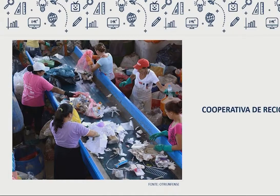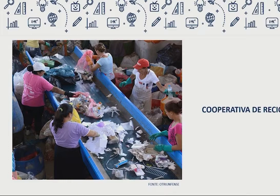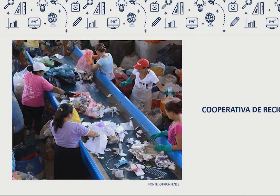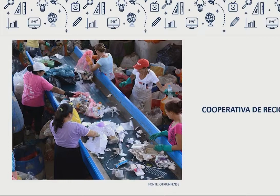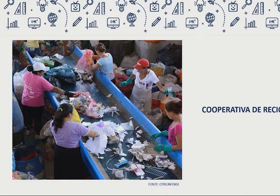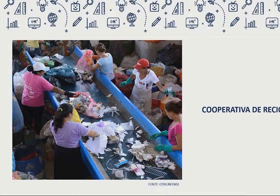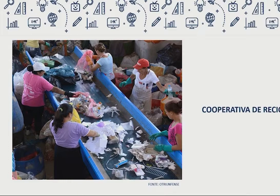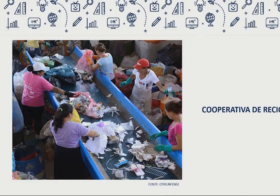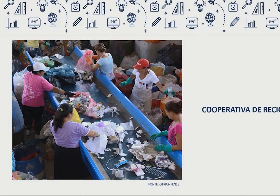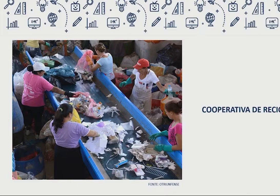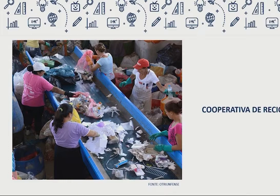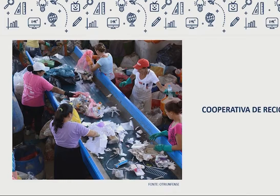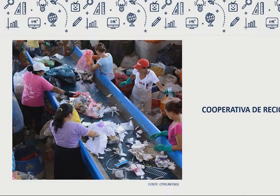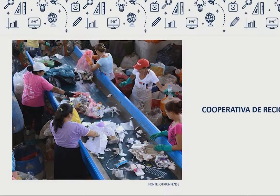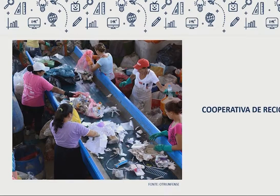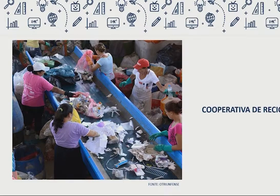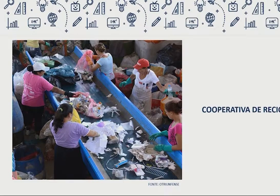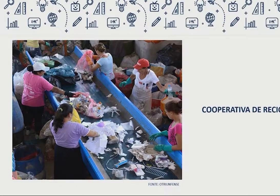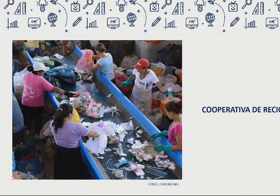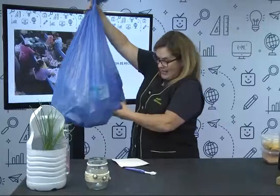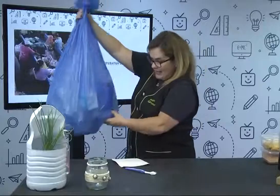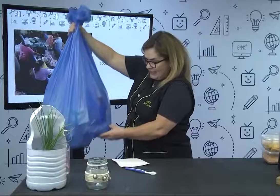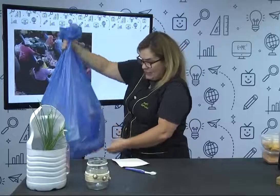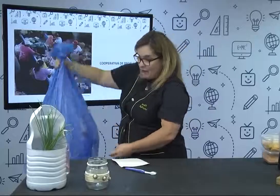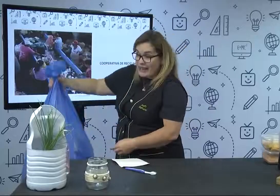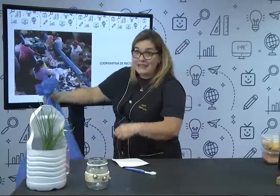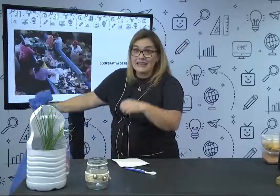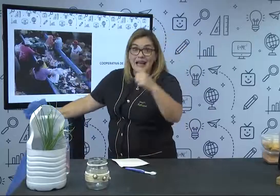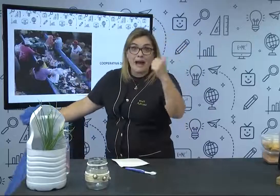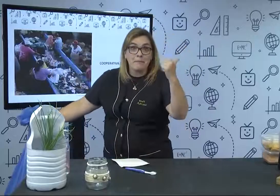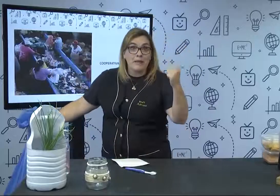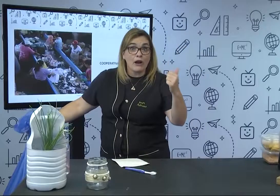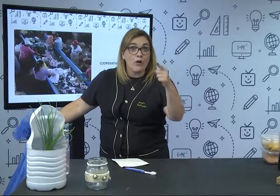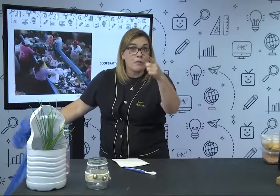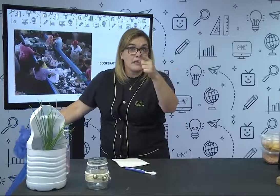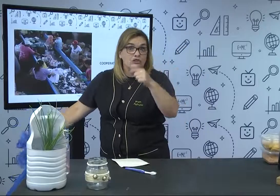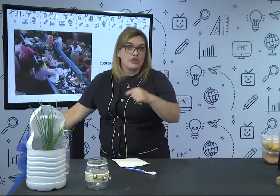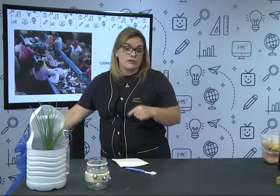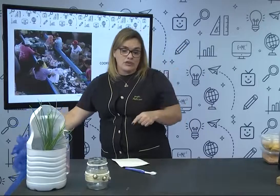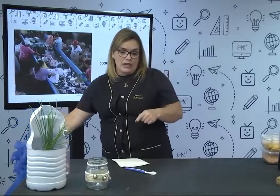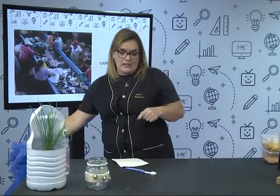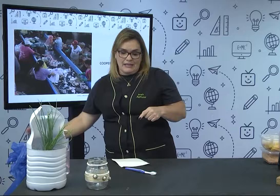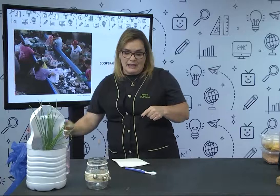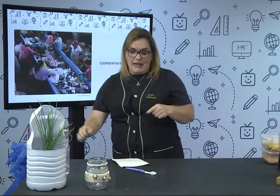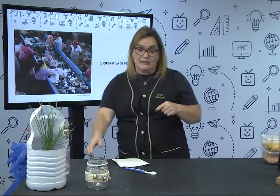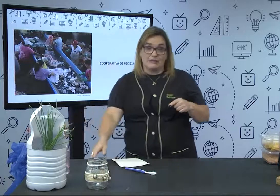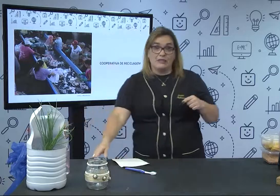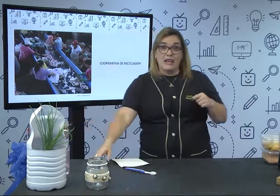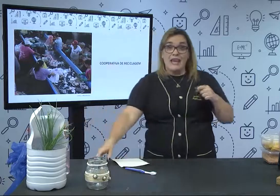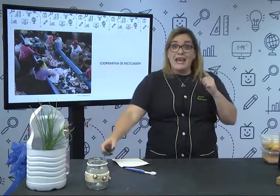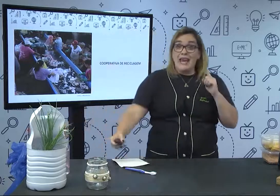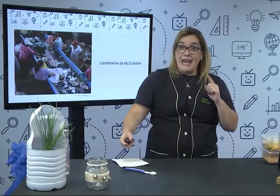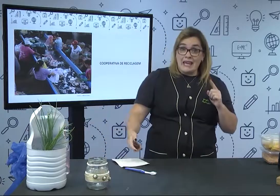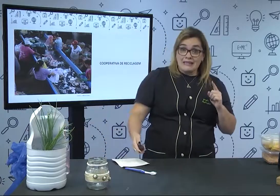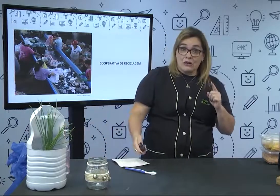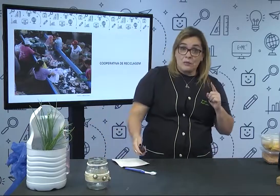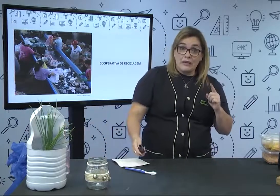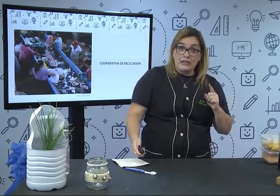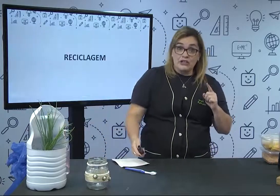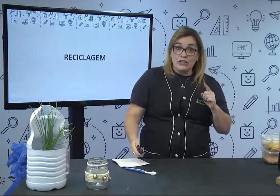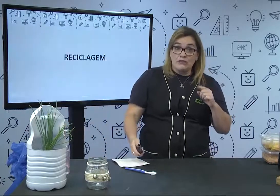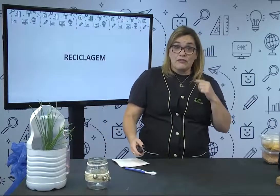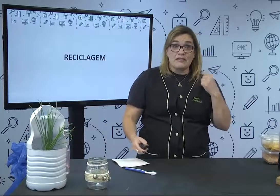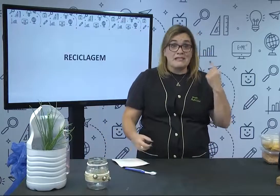aqui, todo esse lixo aqui, ele vai lá para a cooperativa de reciclados.